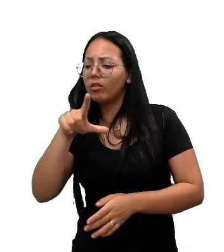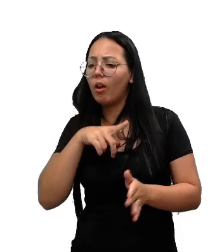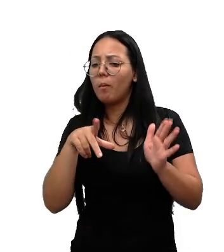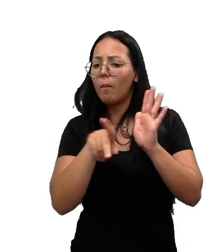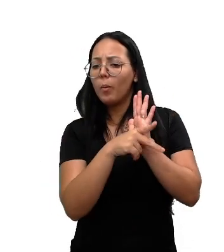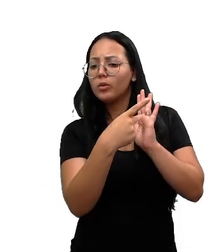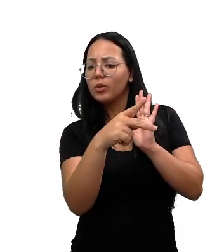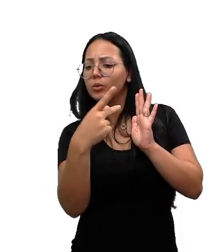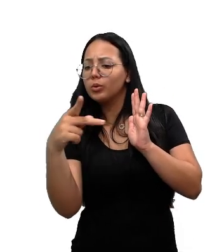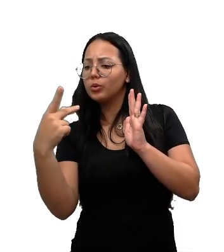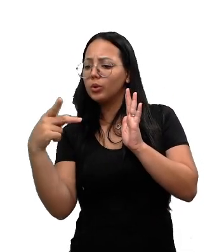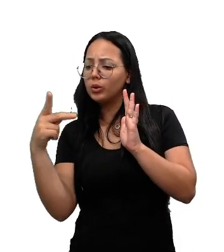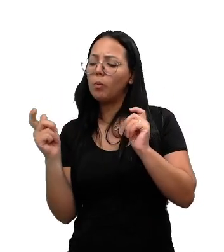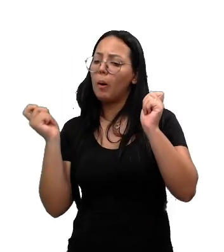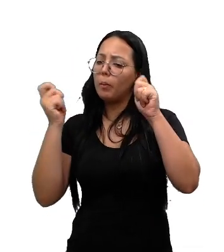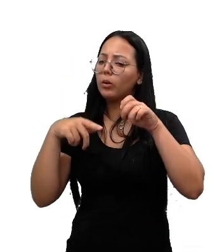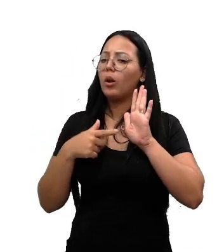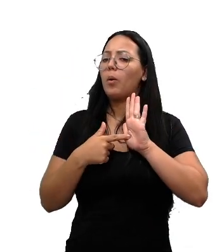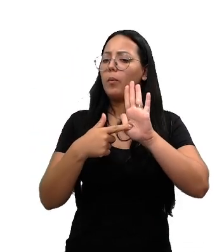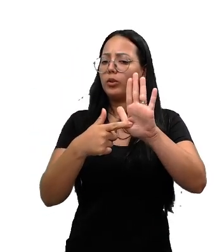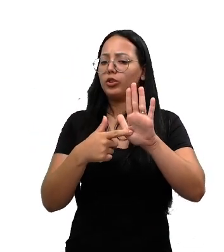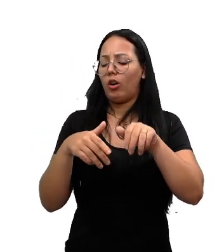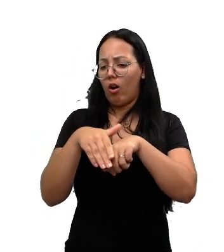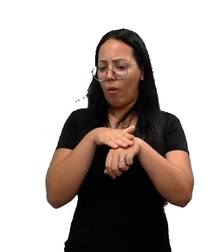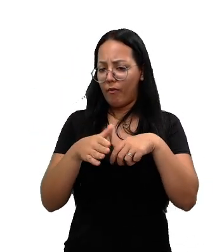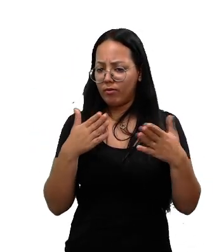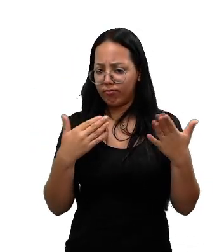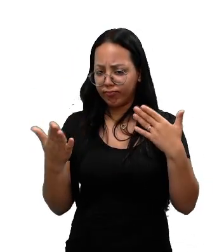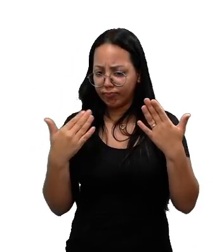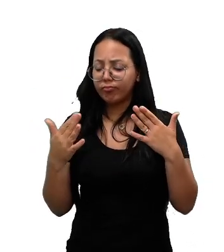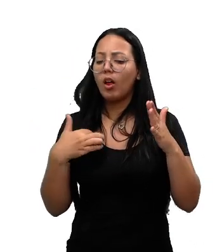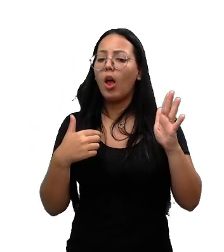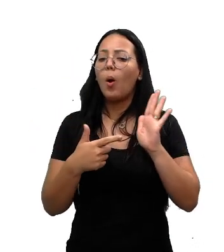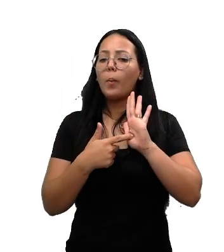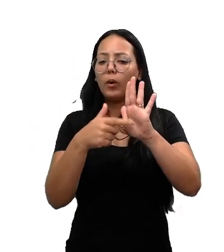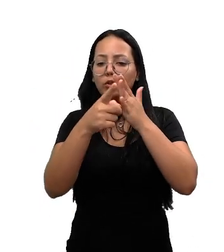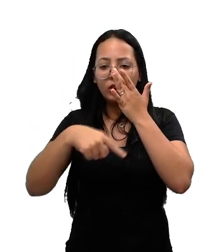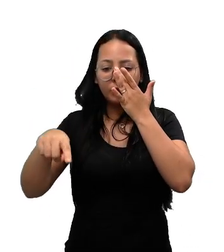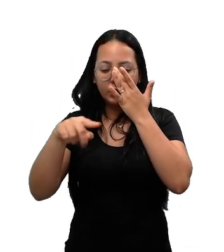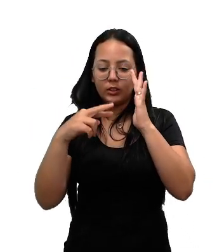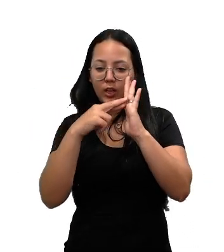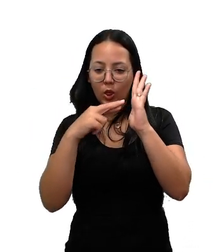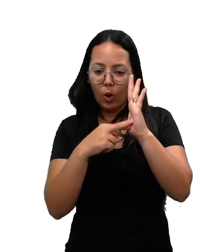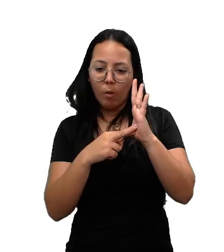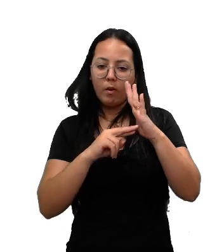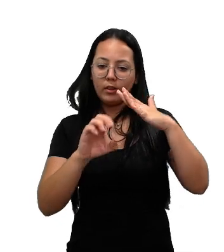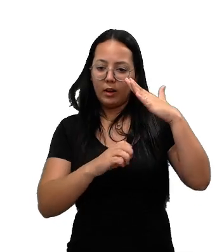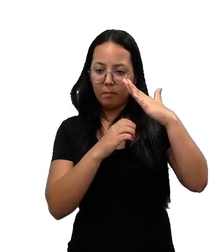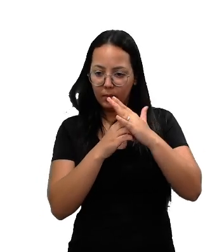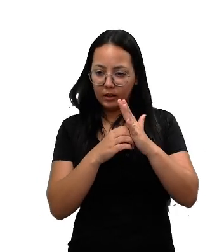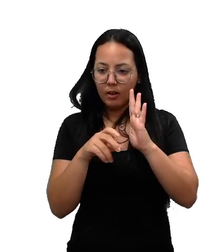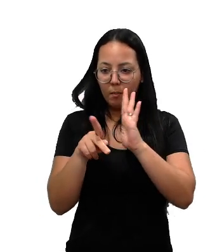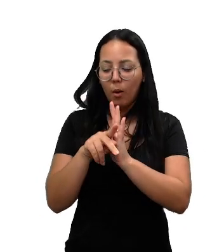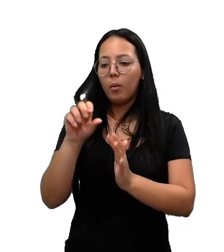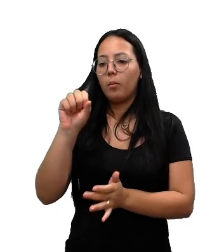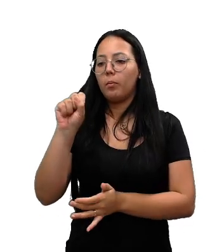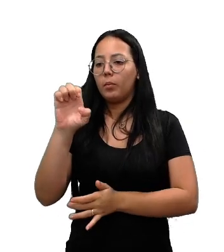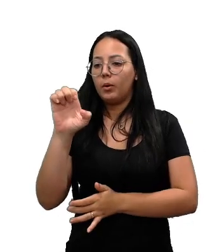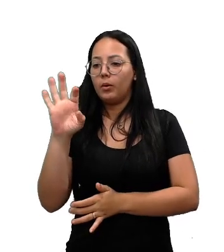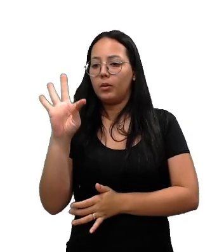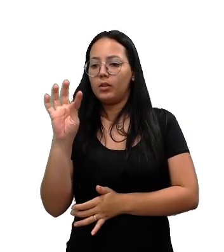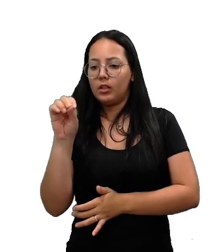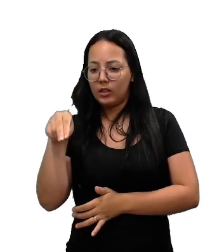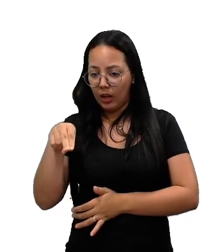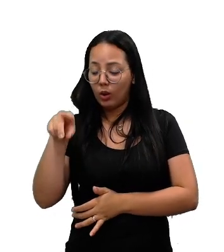Para ilustrar um pouquinho a nossa conversa, eu trago os normativos da empresa Seton, tá? Que são normativos